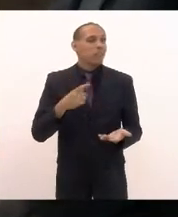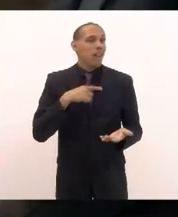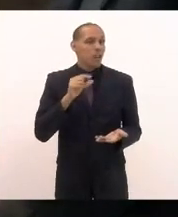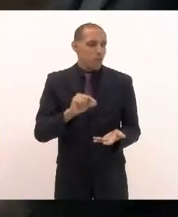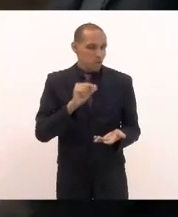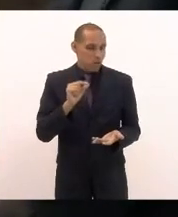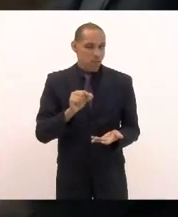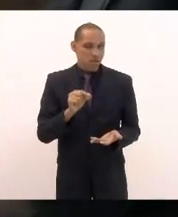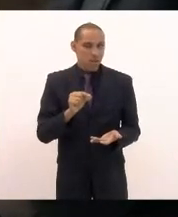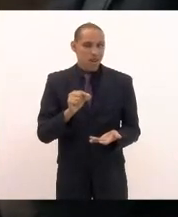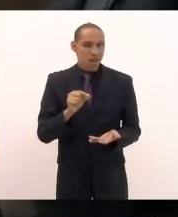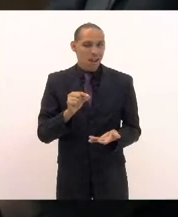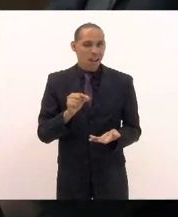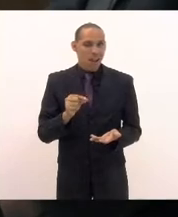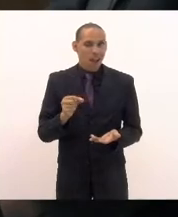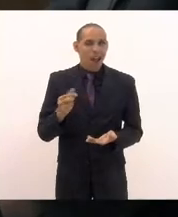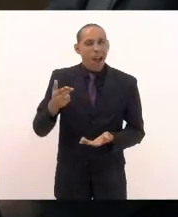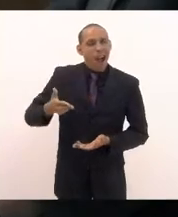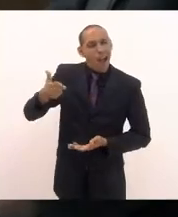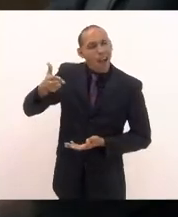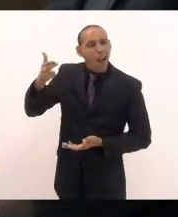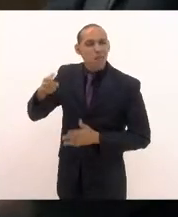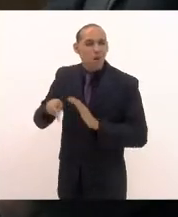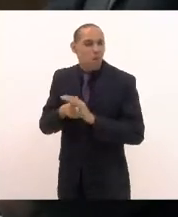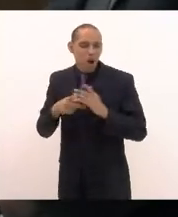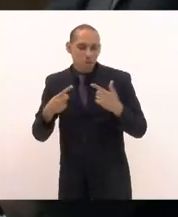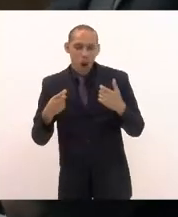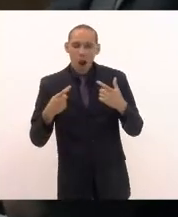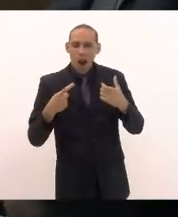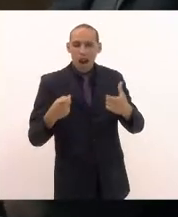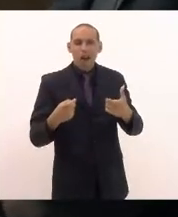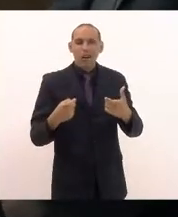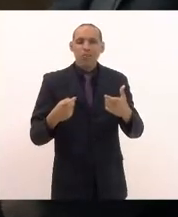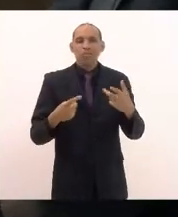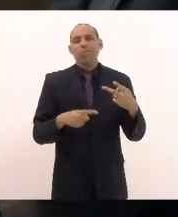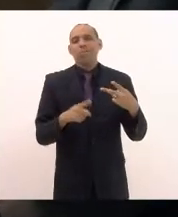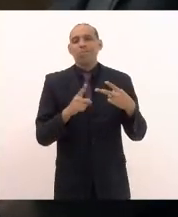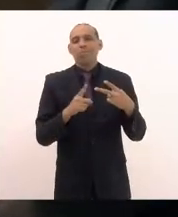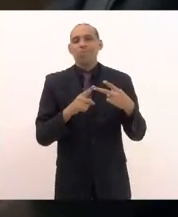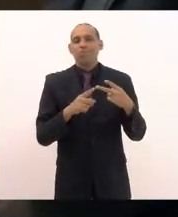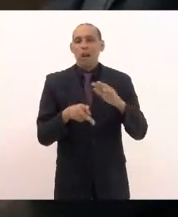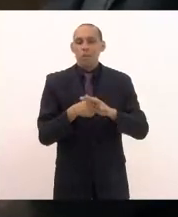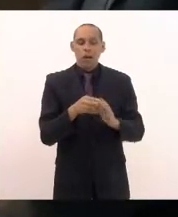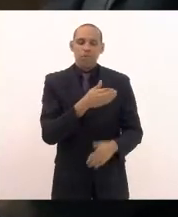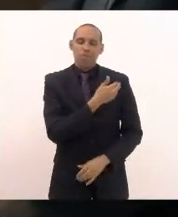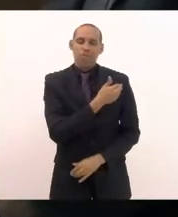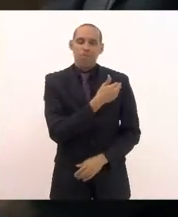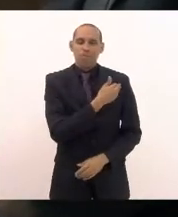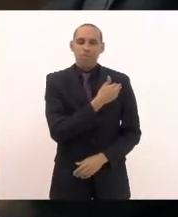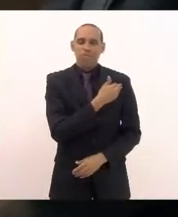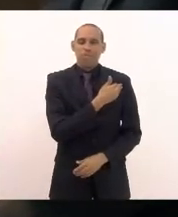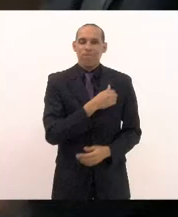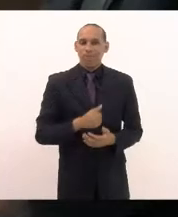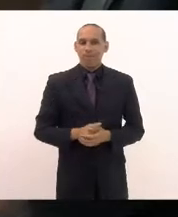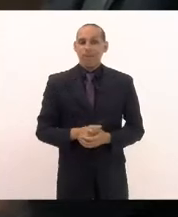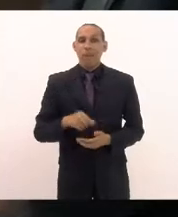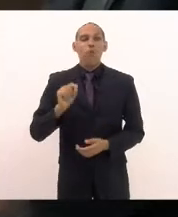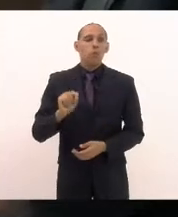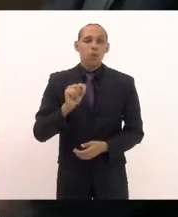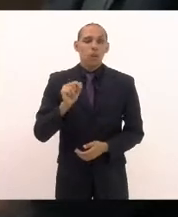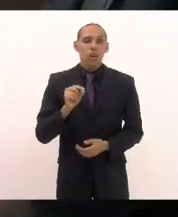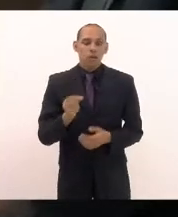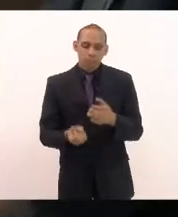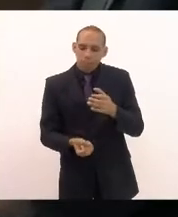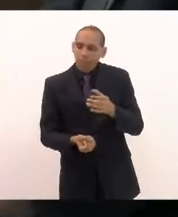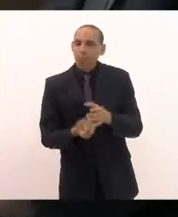os armamentos de guerra. Então, mais um legado da esquerda, que é o